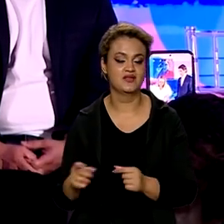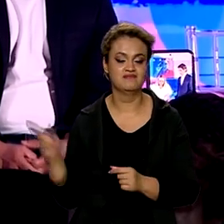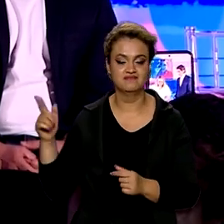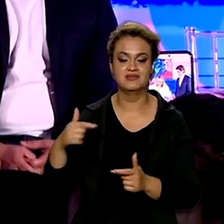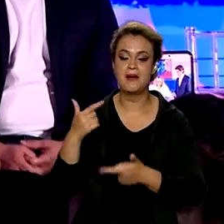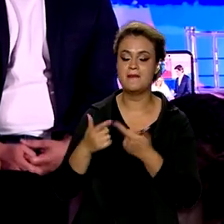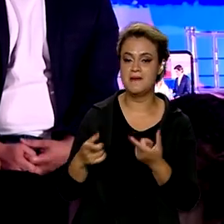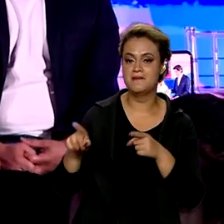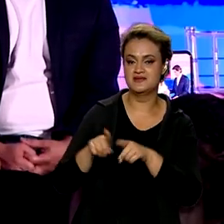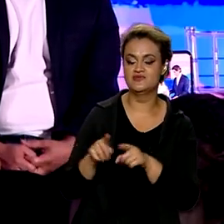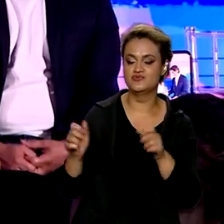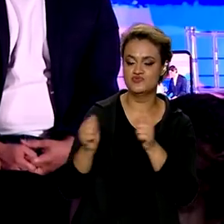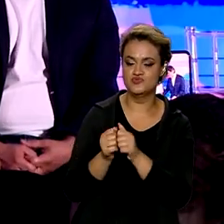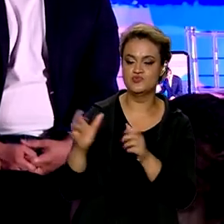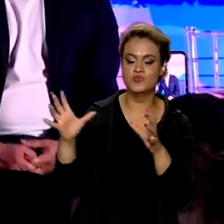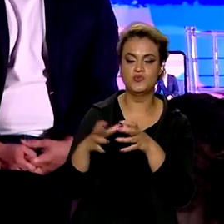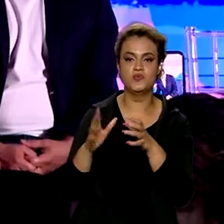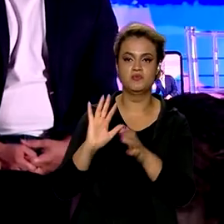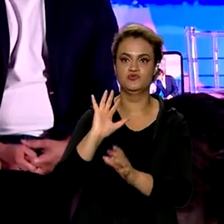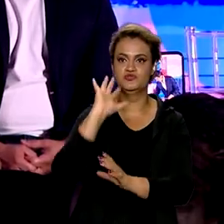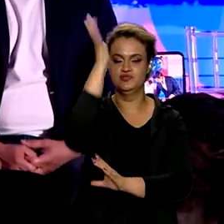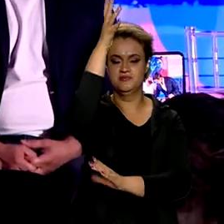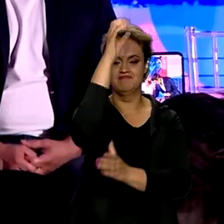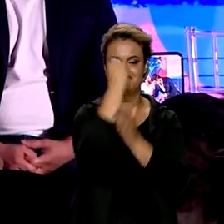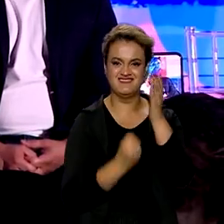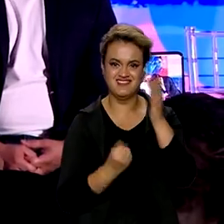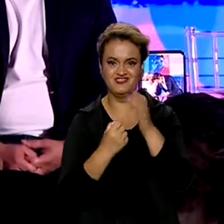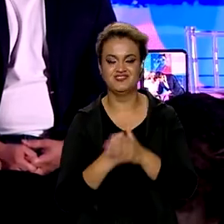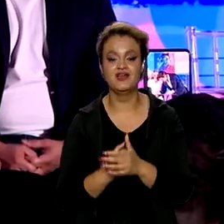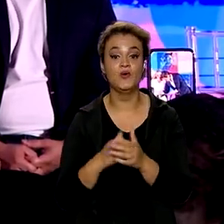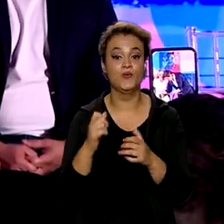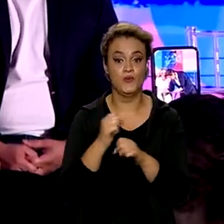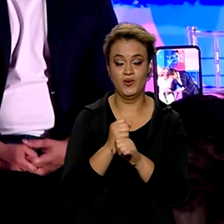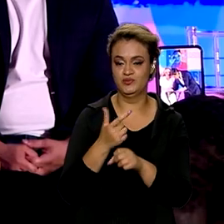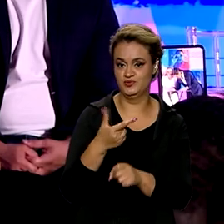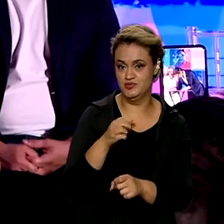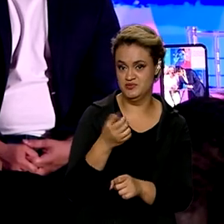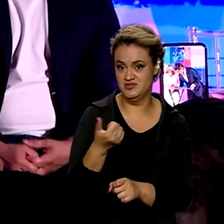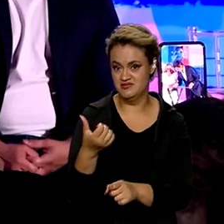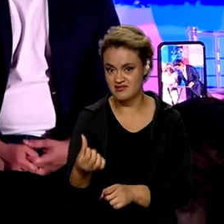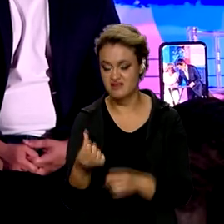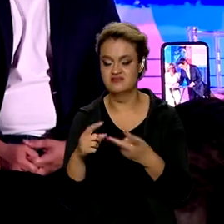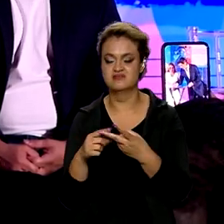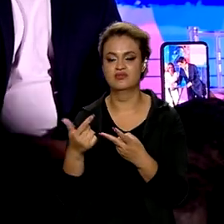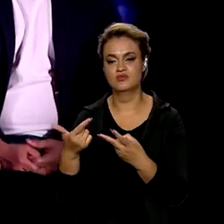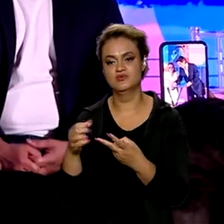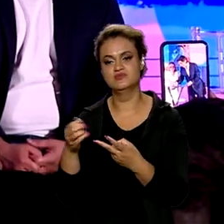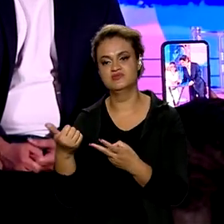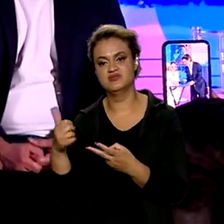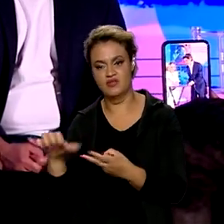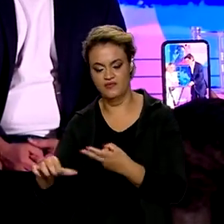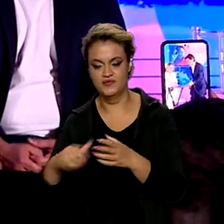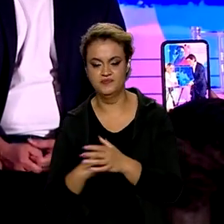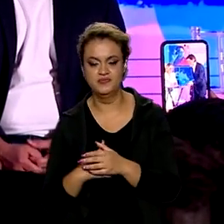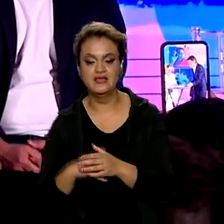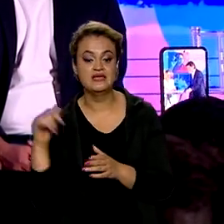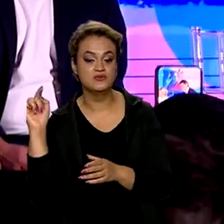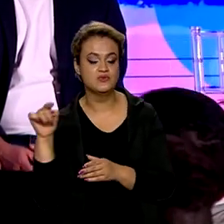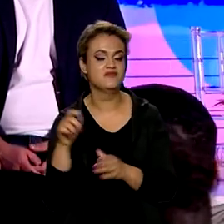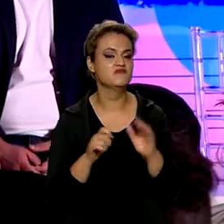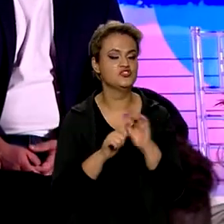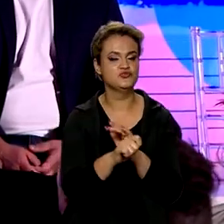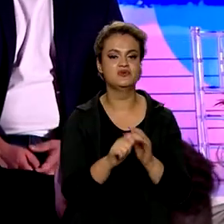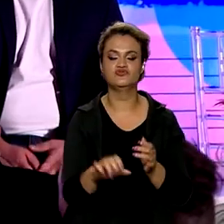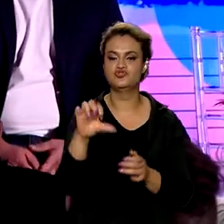parceria com a Liga Nacional de Basquete, que existiu entre 2016 e 2019. A retomada prevê o investimento